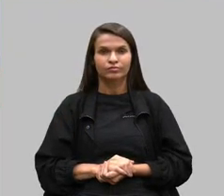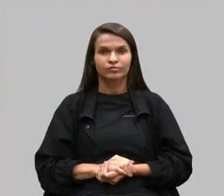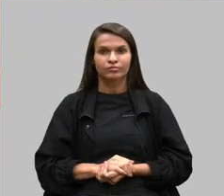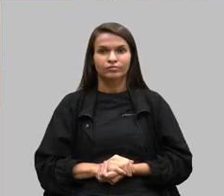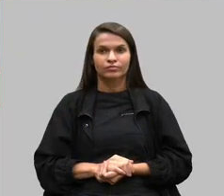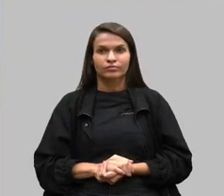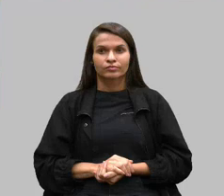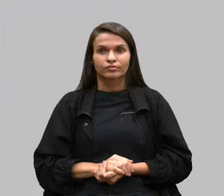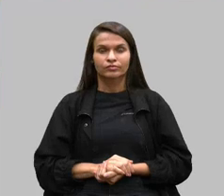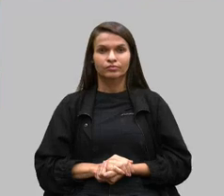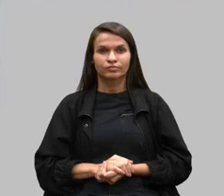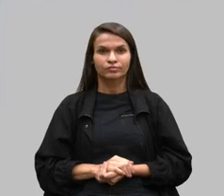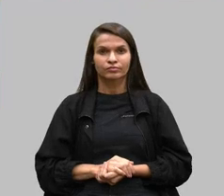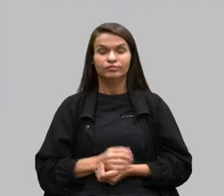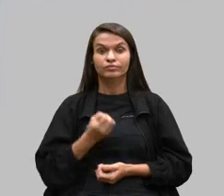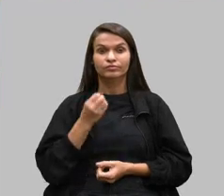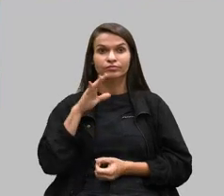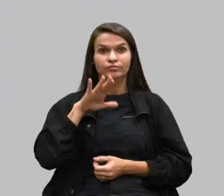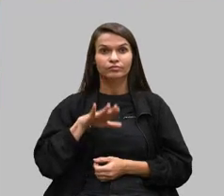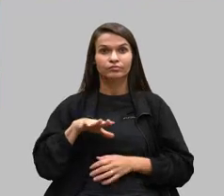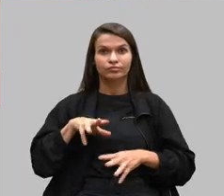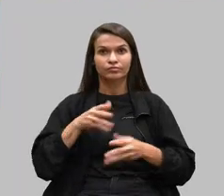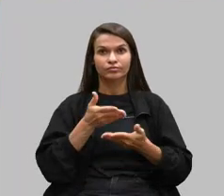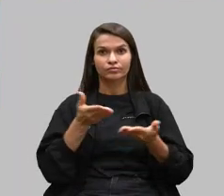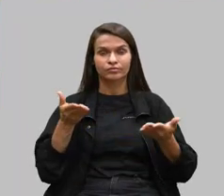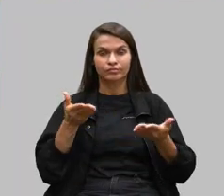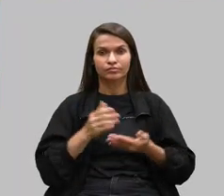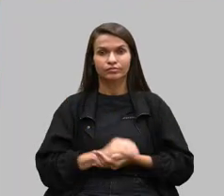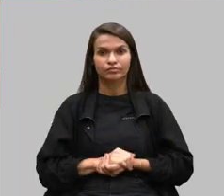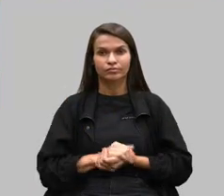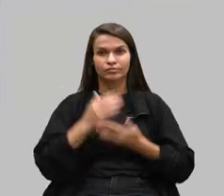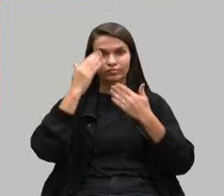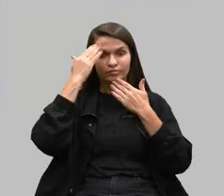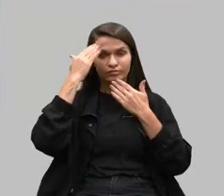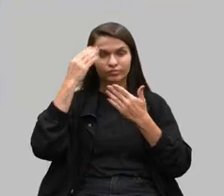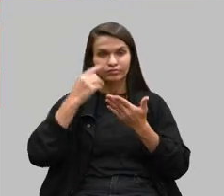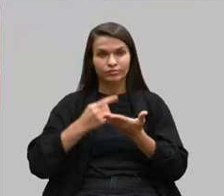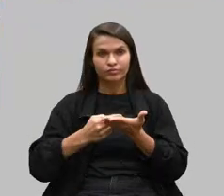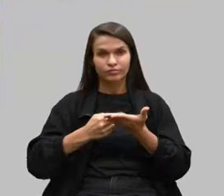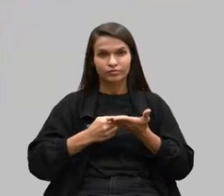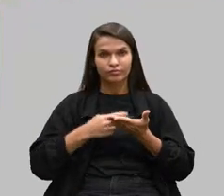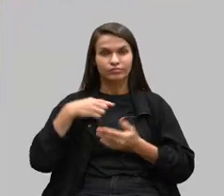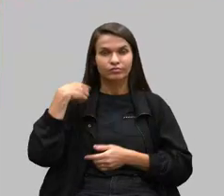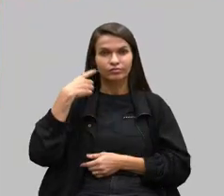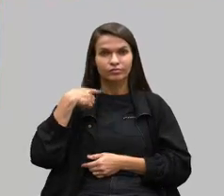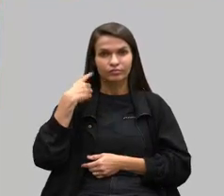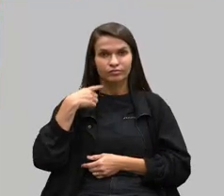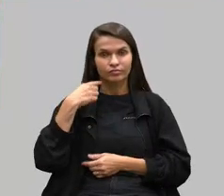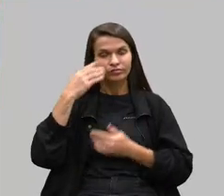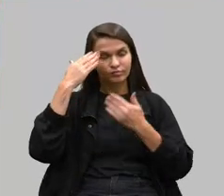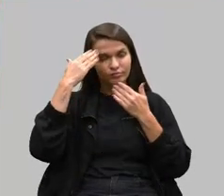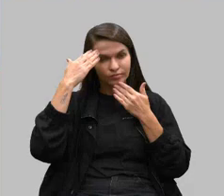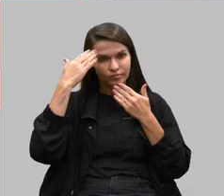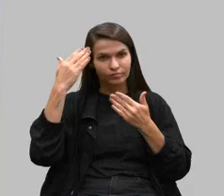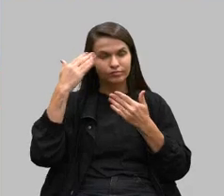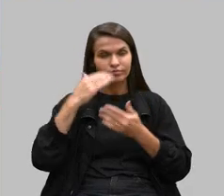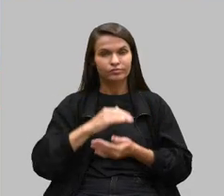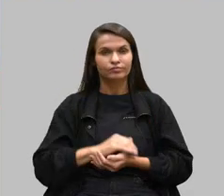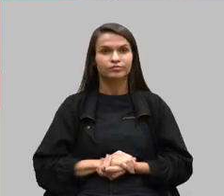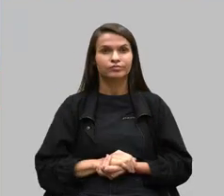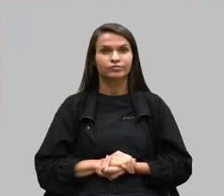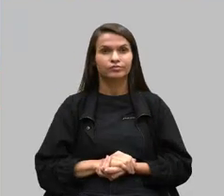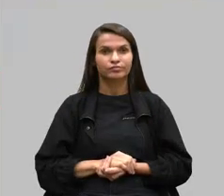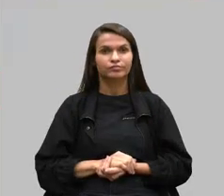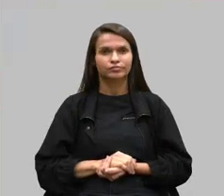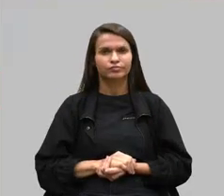Lapa Boa tarde a todos né agradeço aí o convite da deputada deputo Obrigado uma